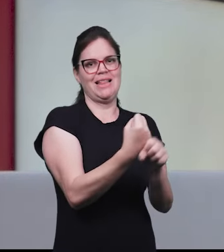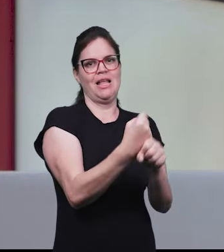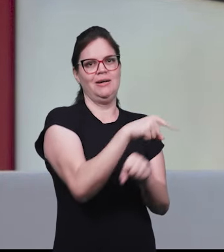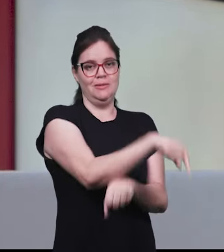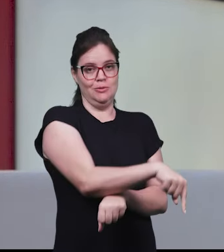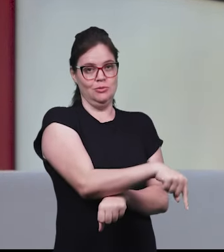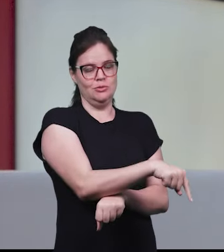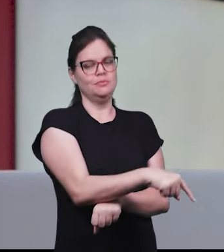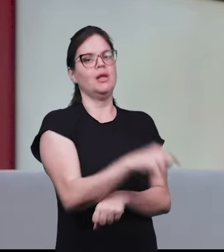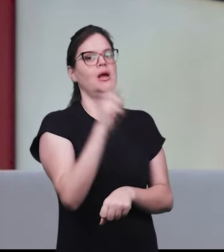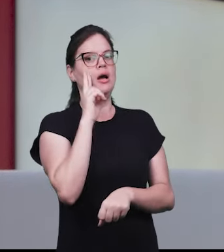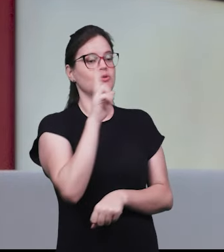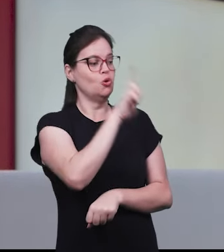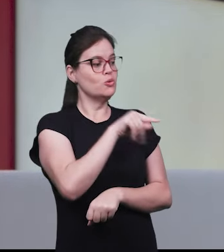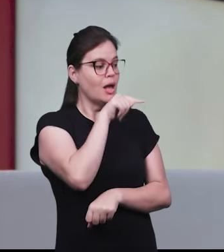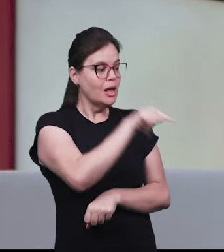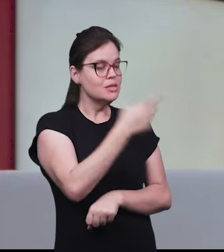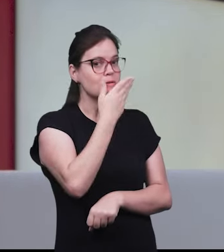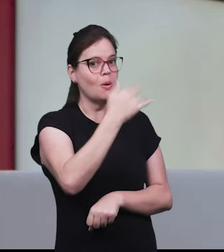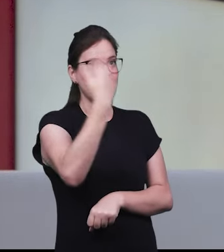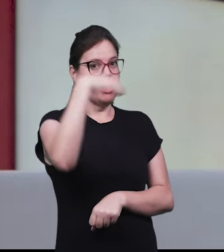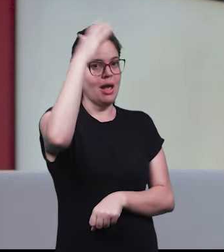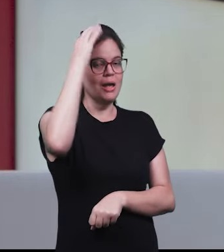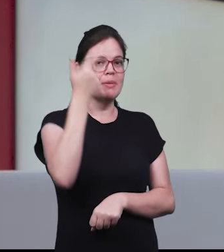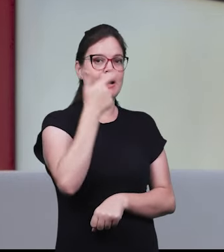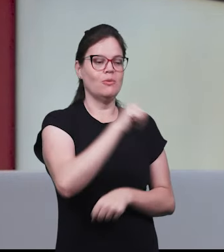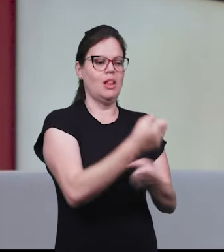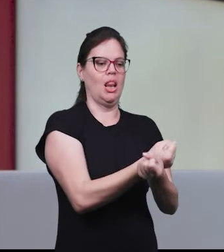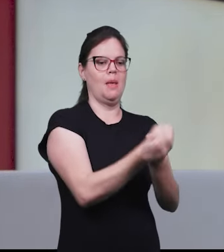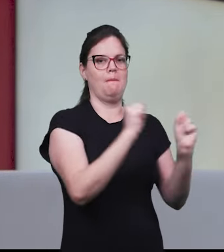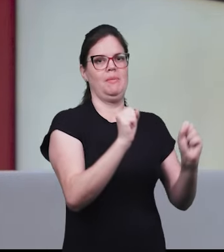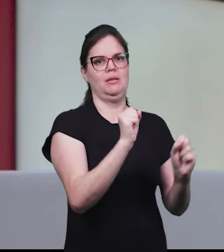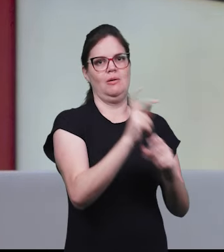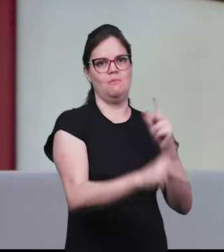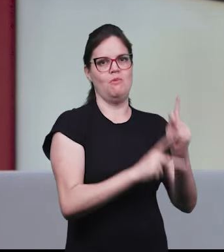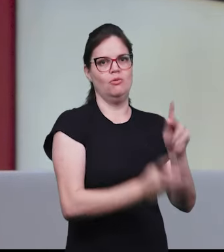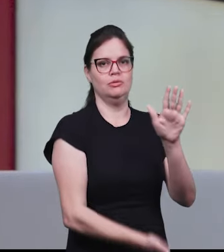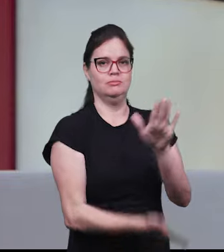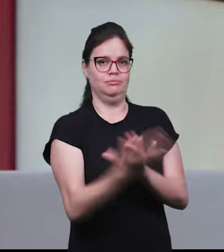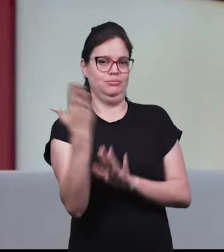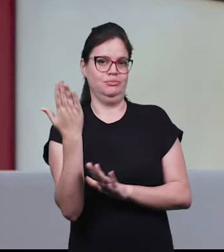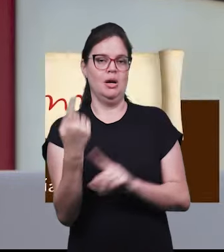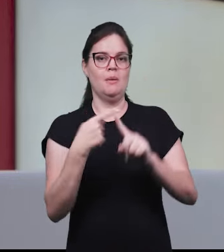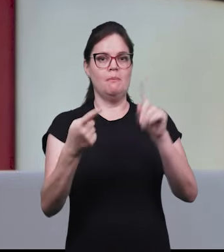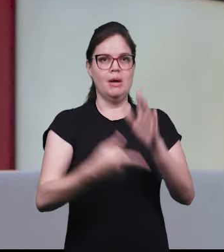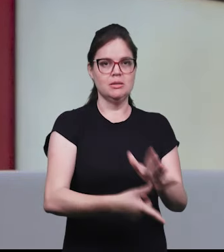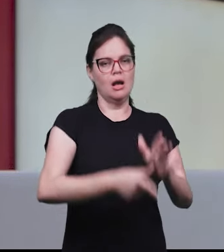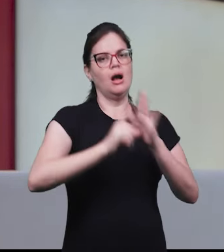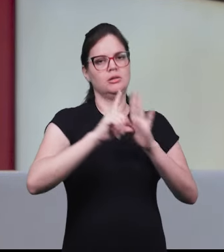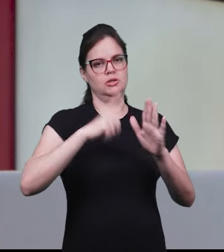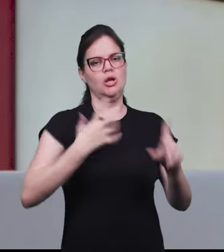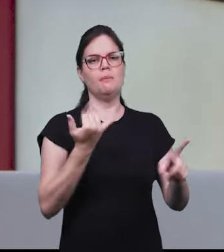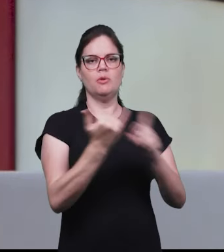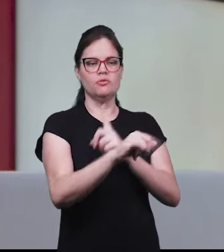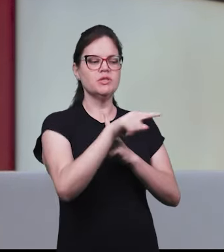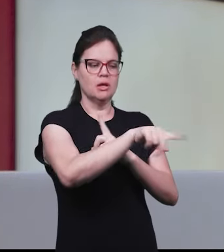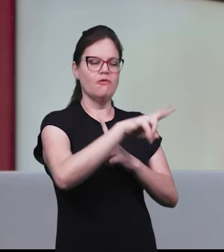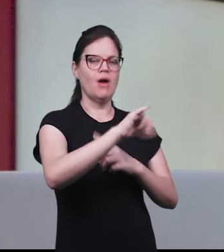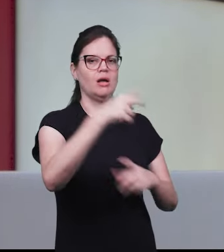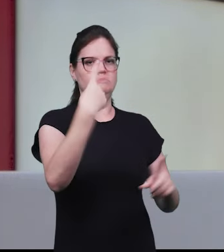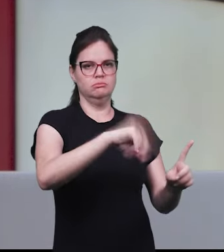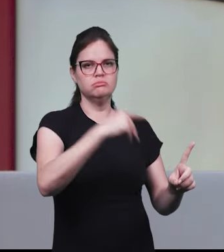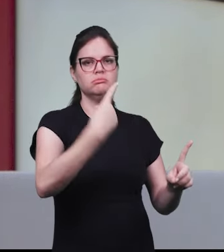era o momento do retorno, o Senhor usaria Ciro. Muito tempo antes de acontecer tudo isso, já estava prometendo que eles iam ser escravizados, mas o Senhor ia mandar